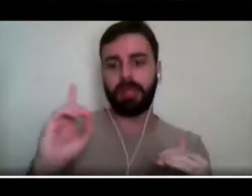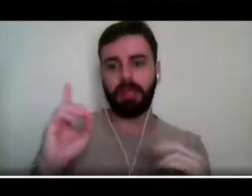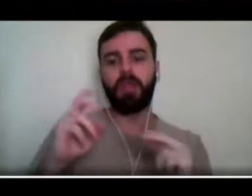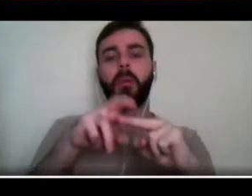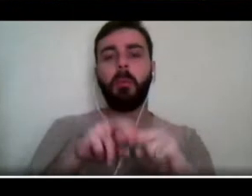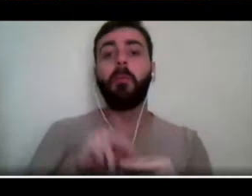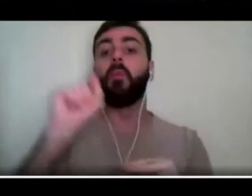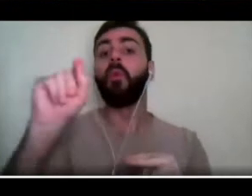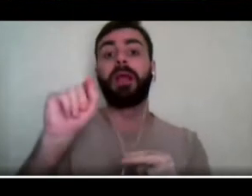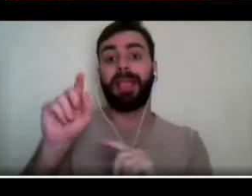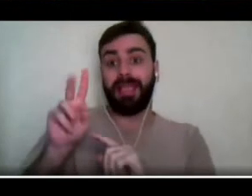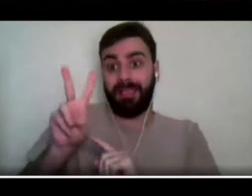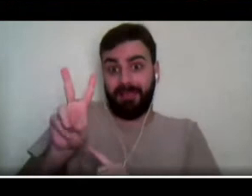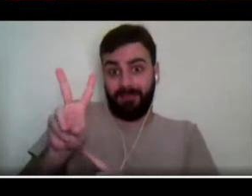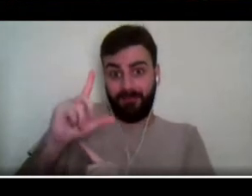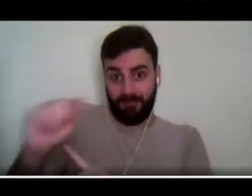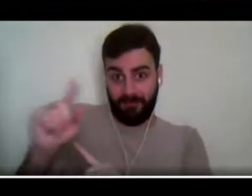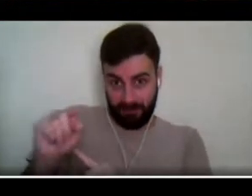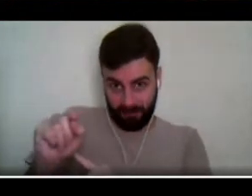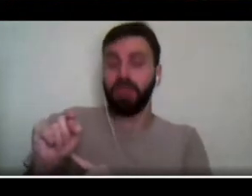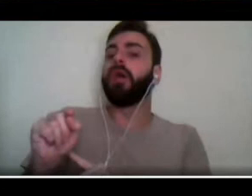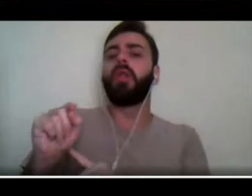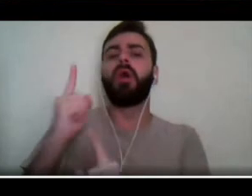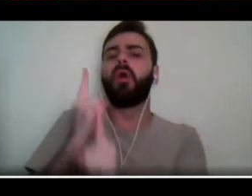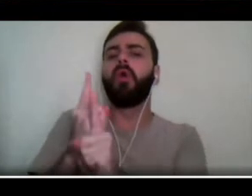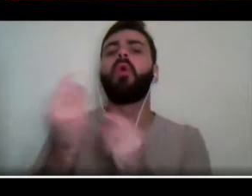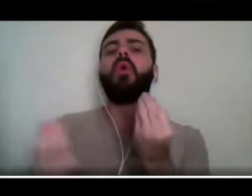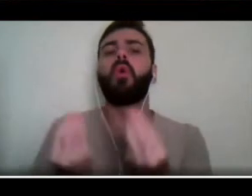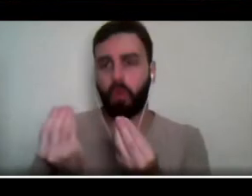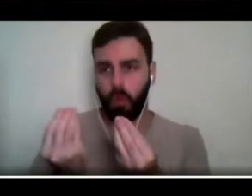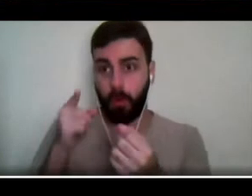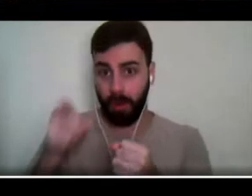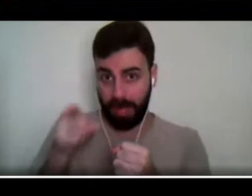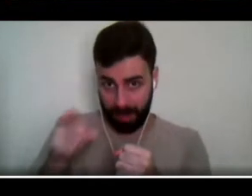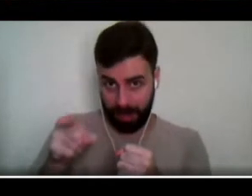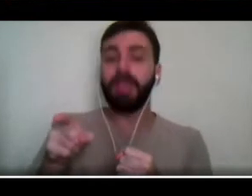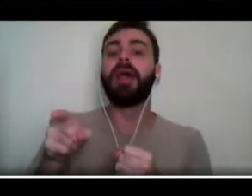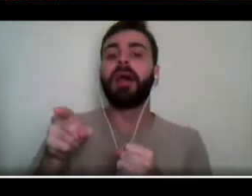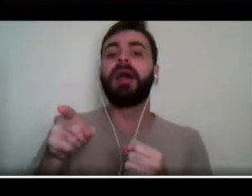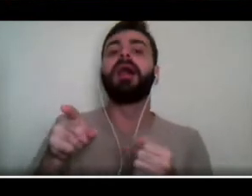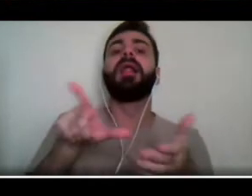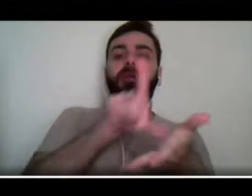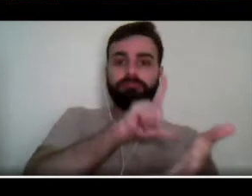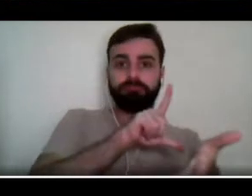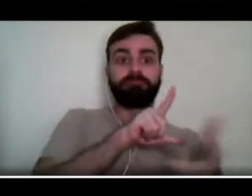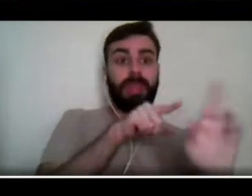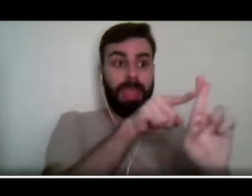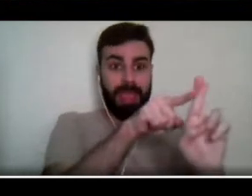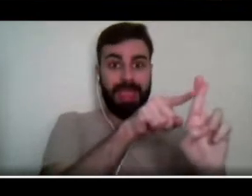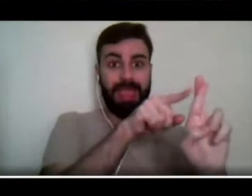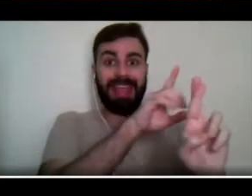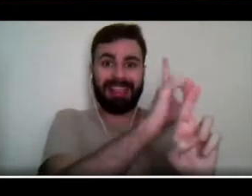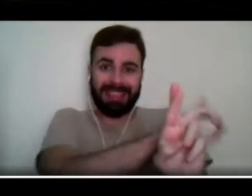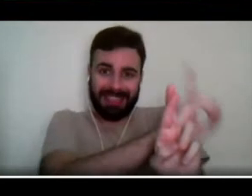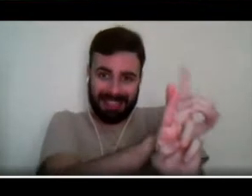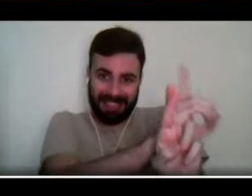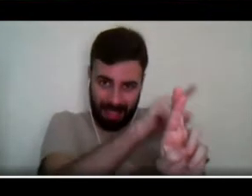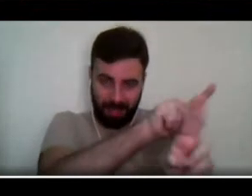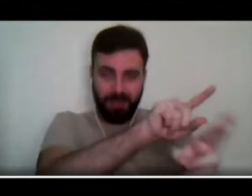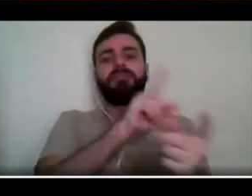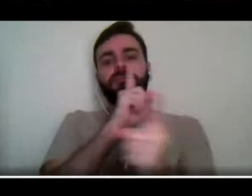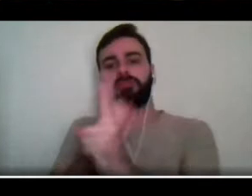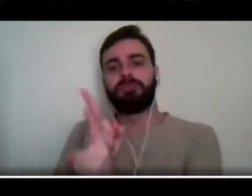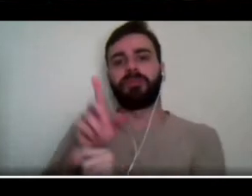é definida como sendo a derivada da posição no tempo. Né? E você faz